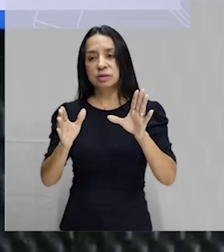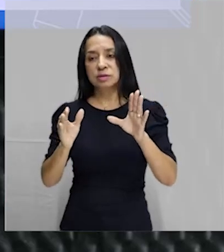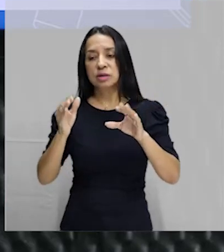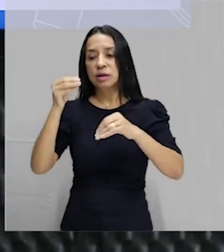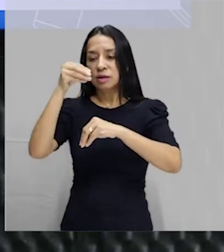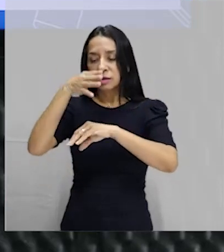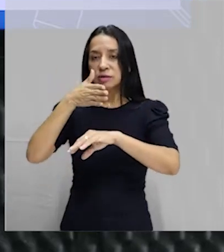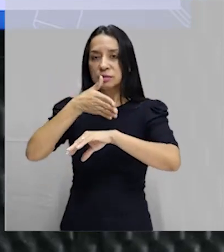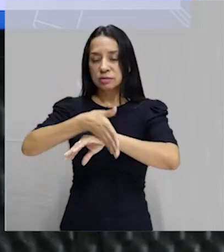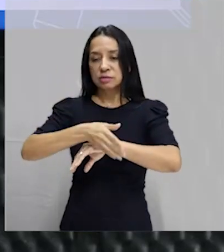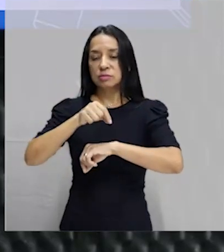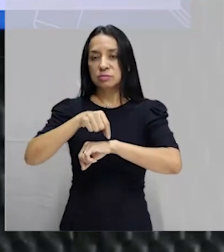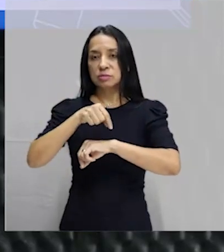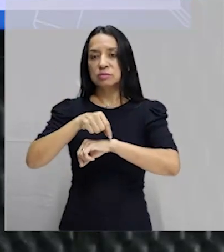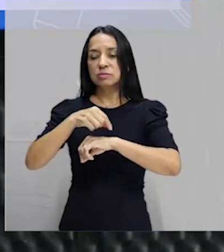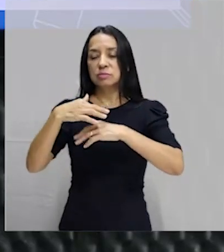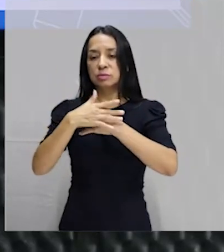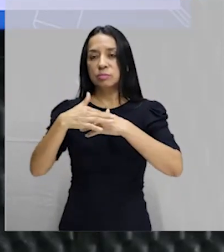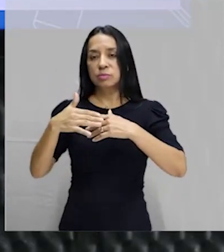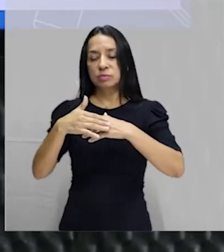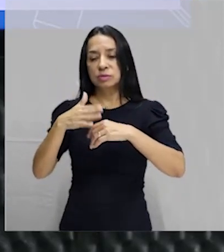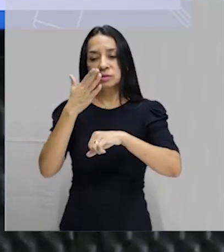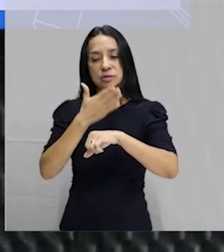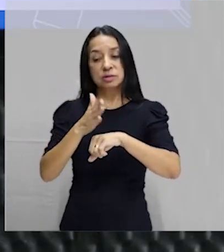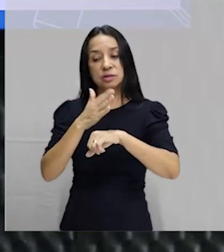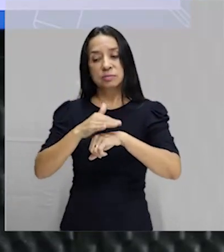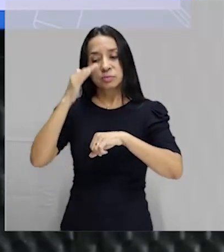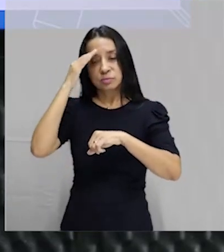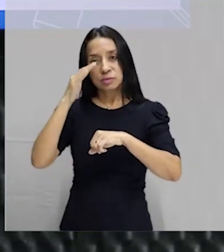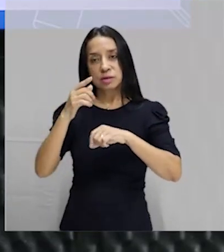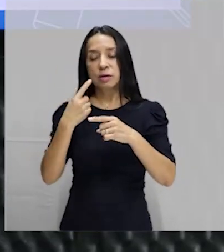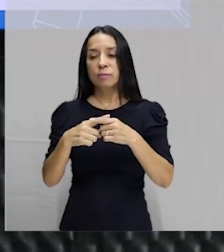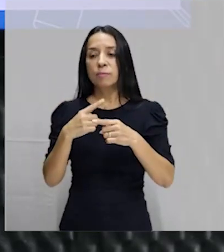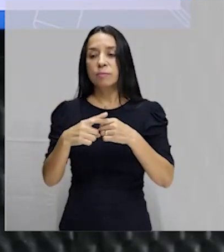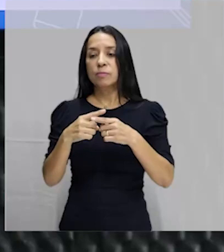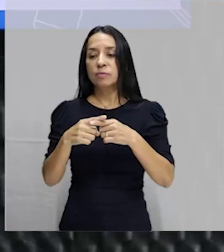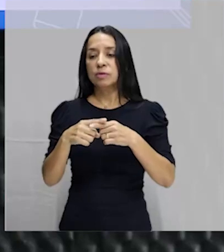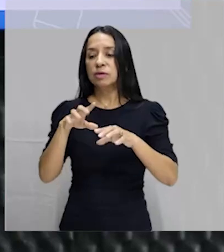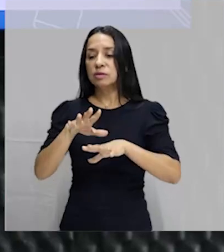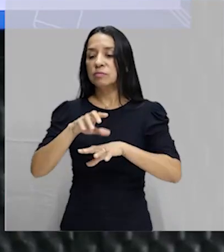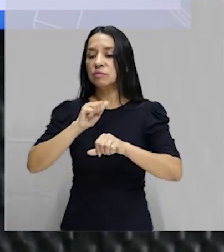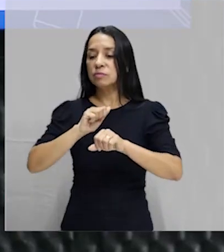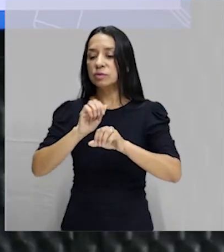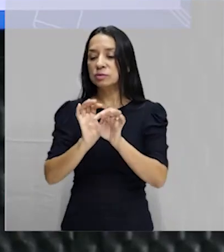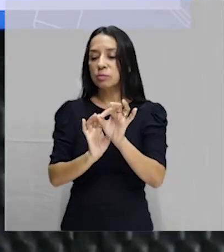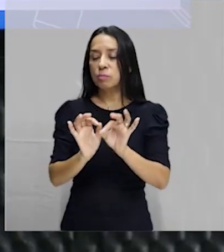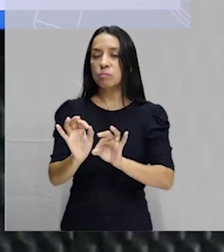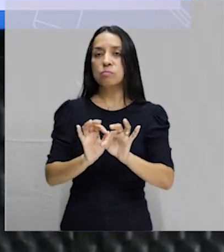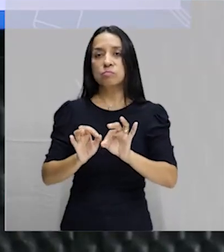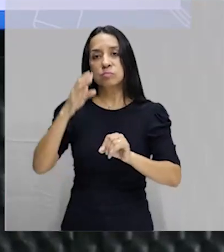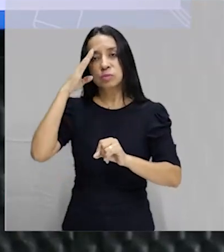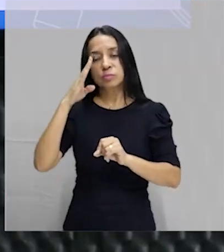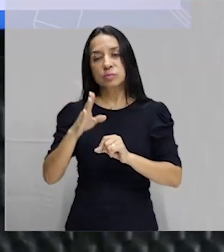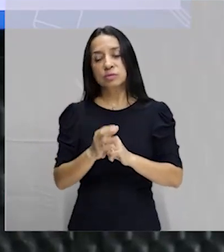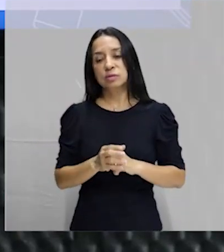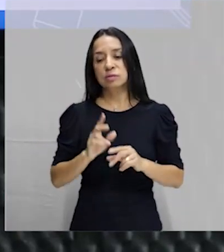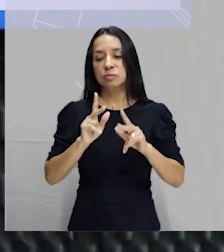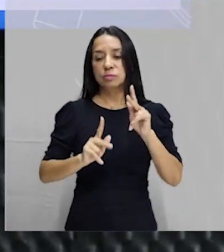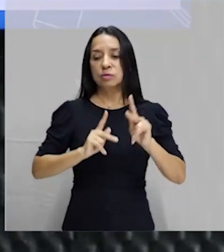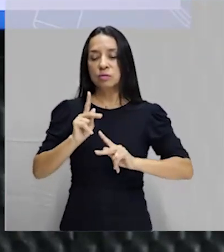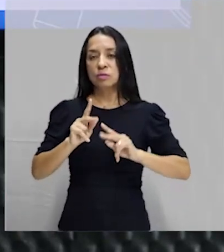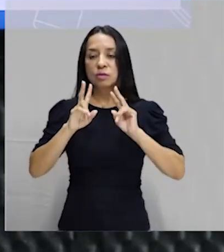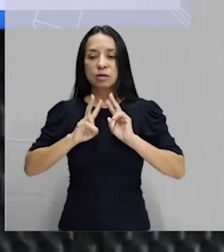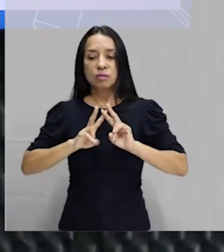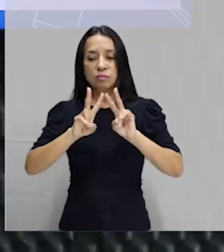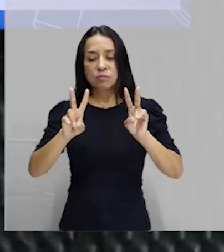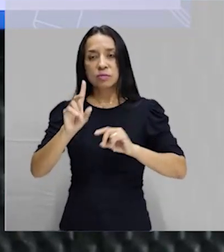treinamentos militares ela recebe, por conta da formação militar do espartano. Então, quando você olha a